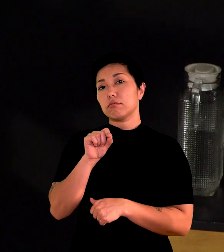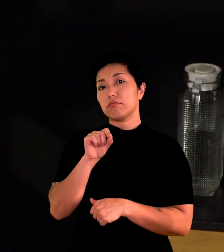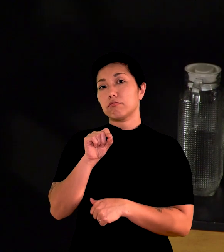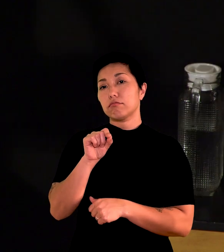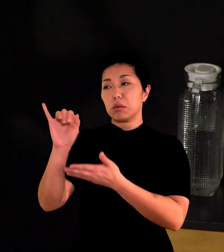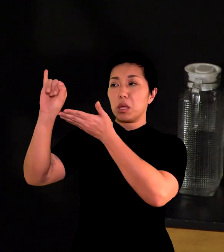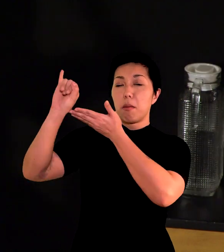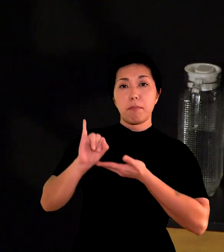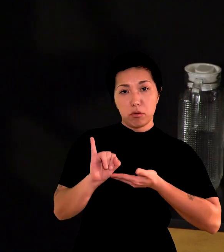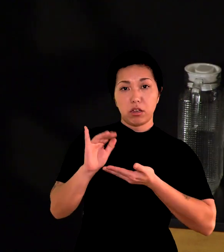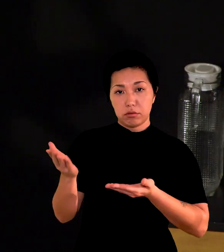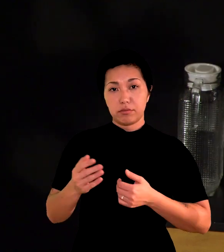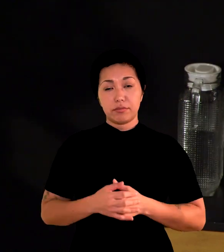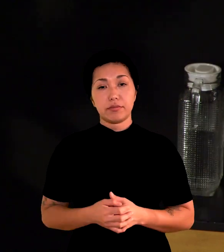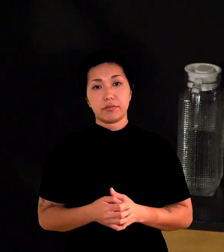Preferimos